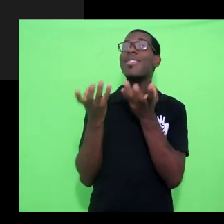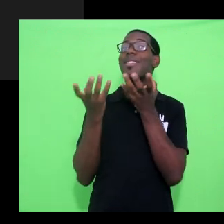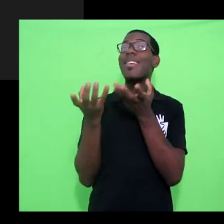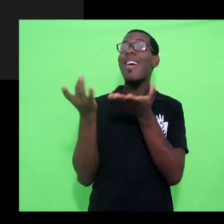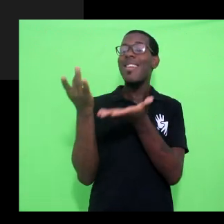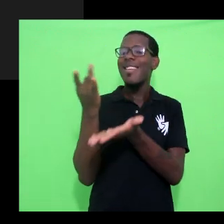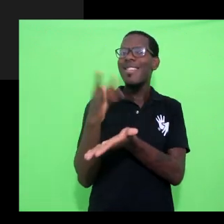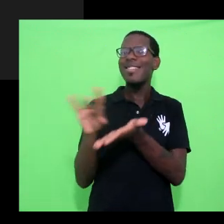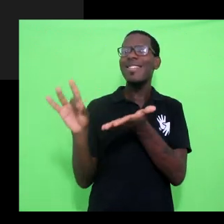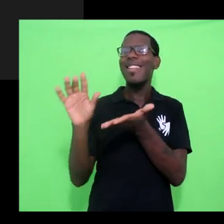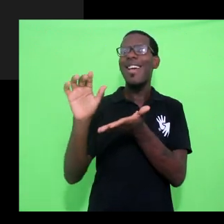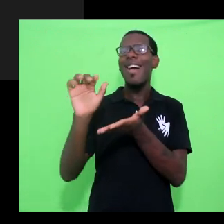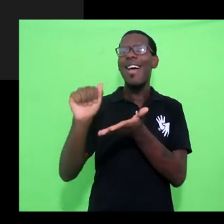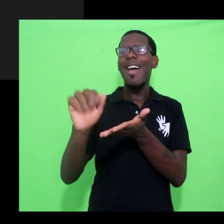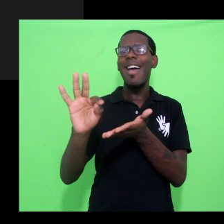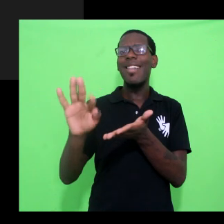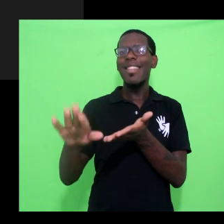ata.